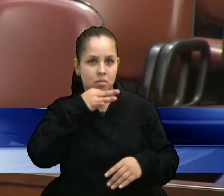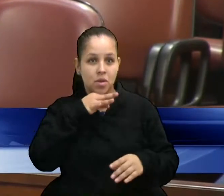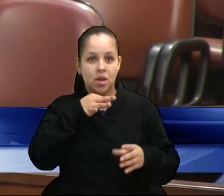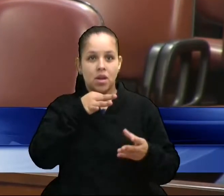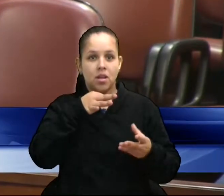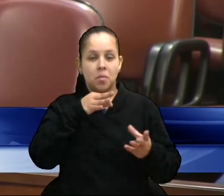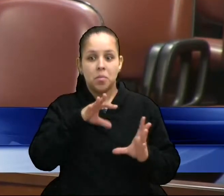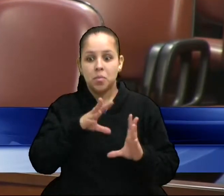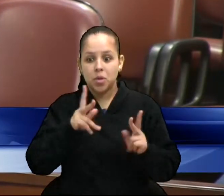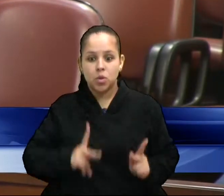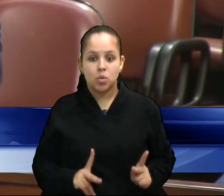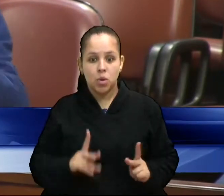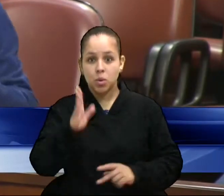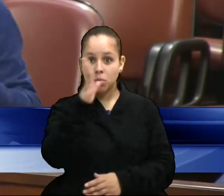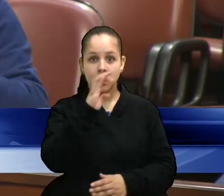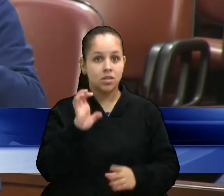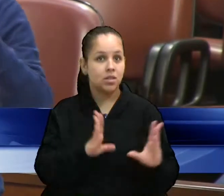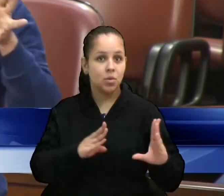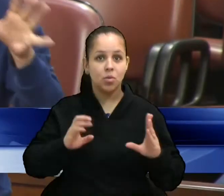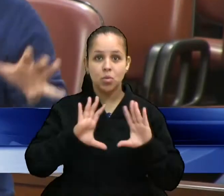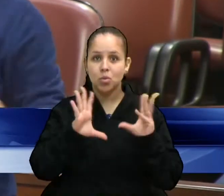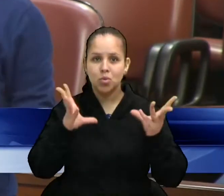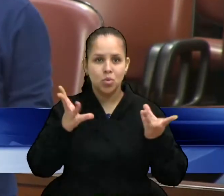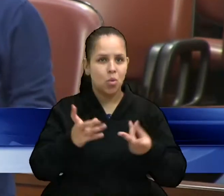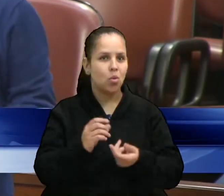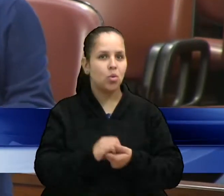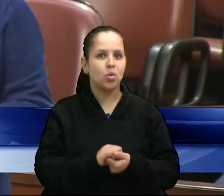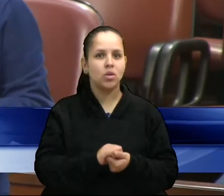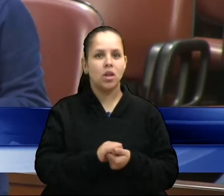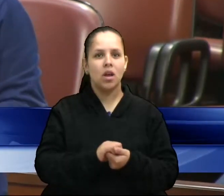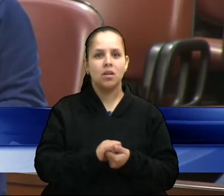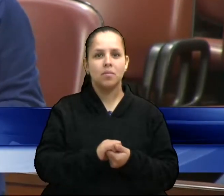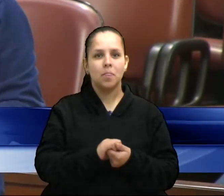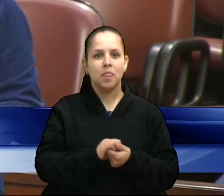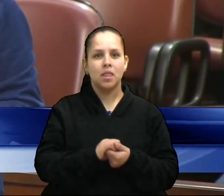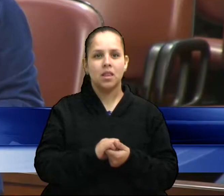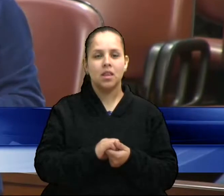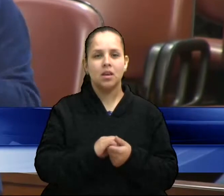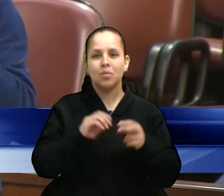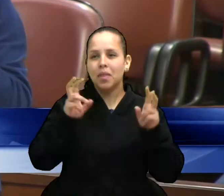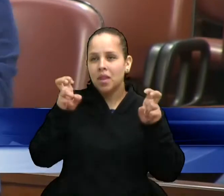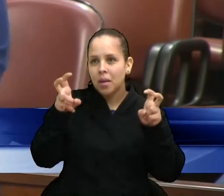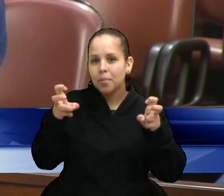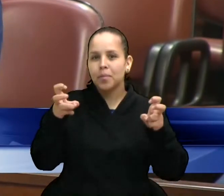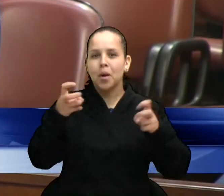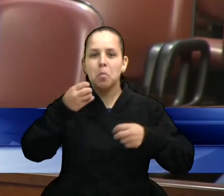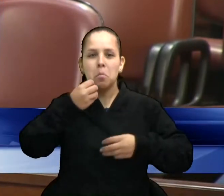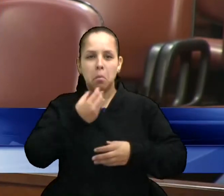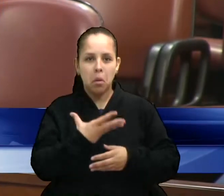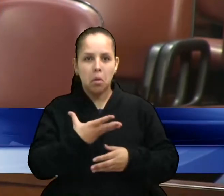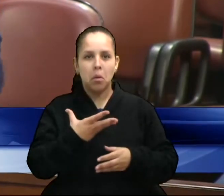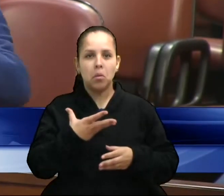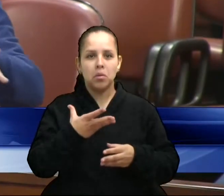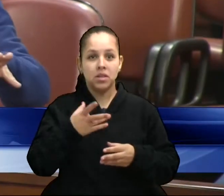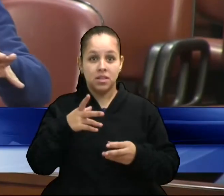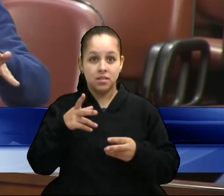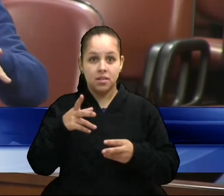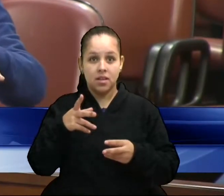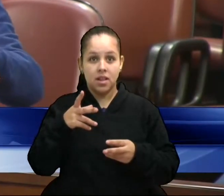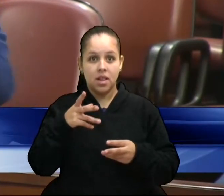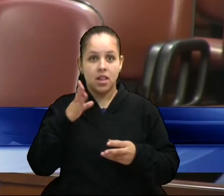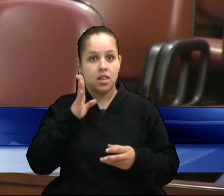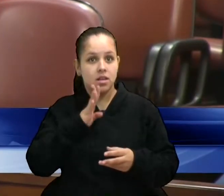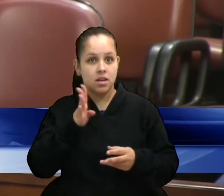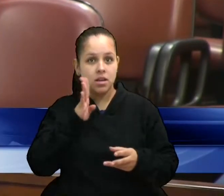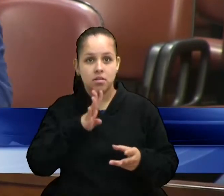inteiro, e é um tema extremamente bacana, interessante e oportuno. Mas, primeiro, eu gostei